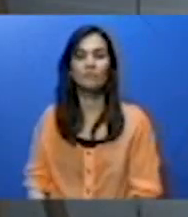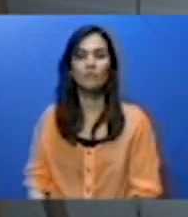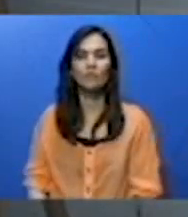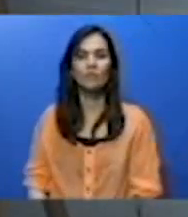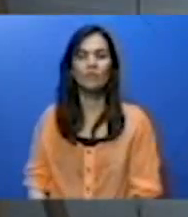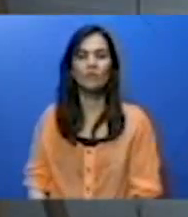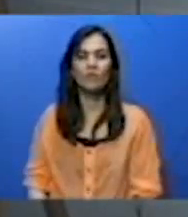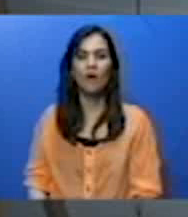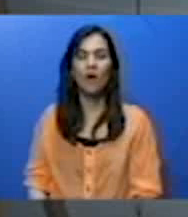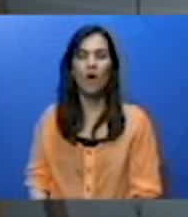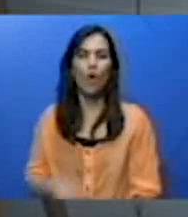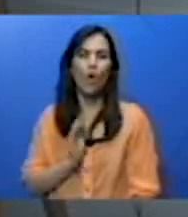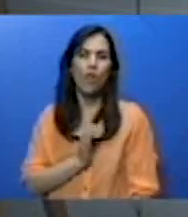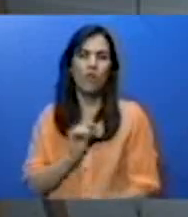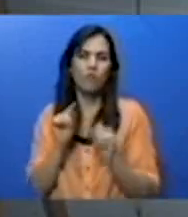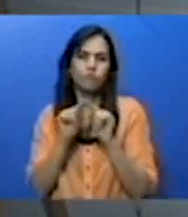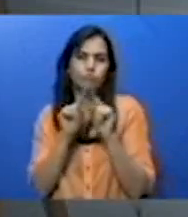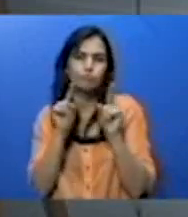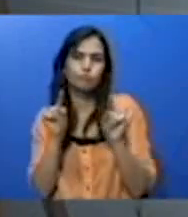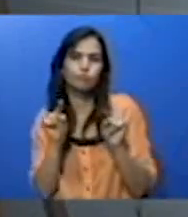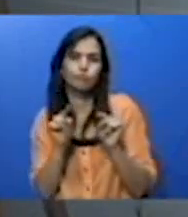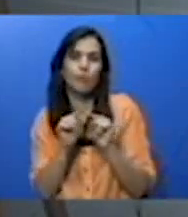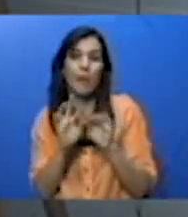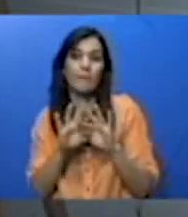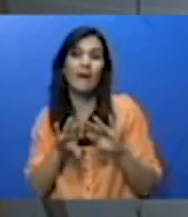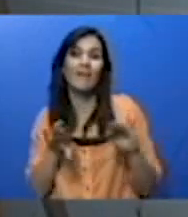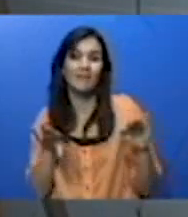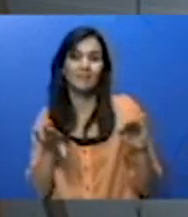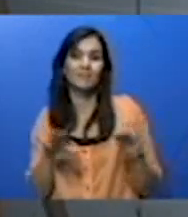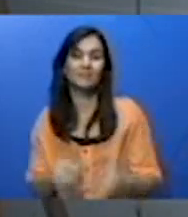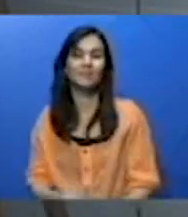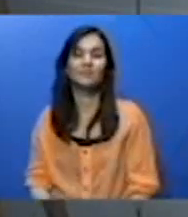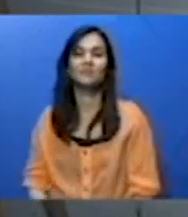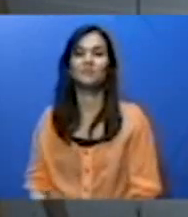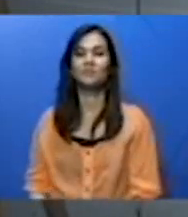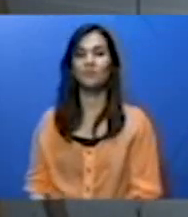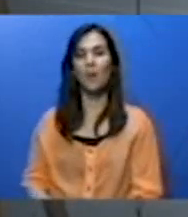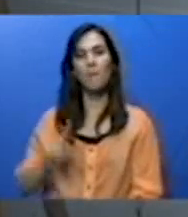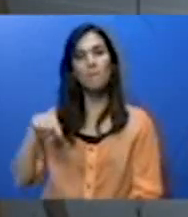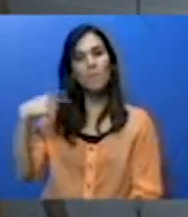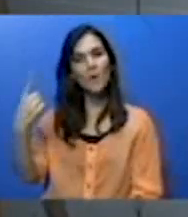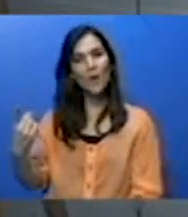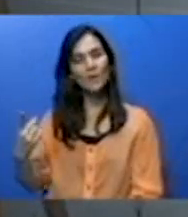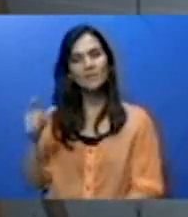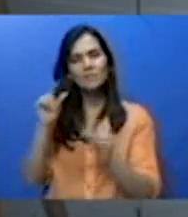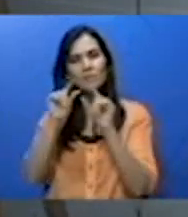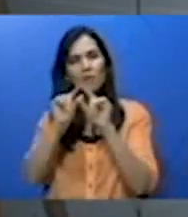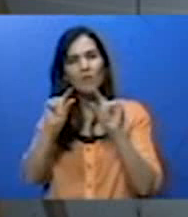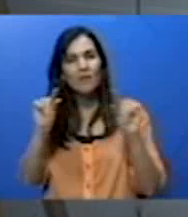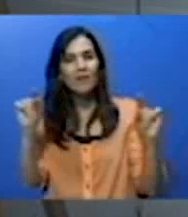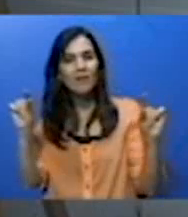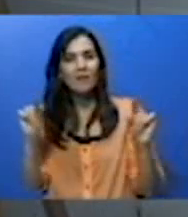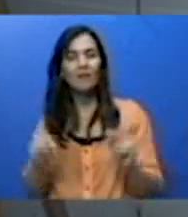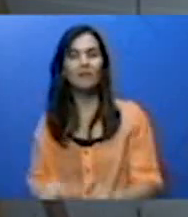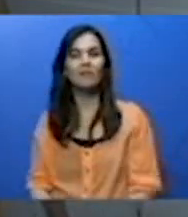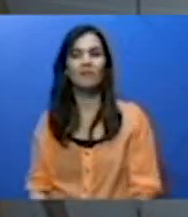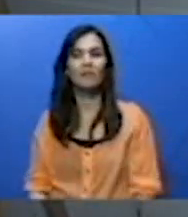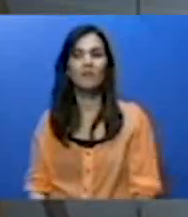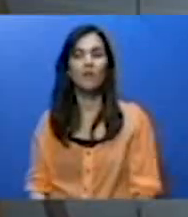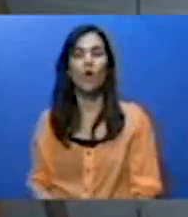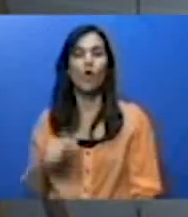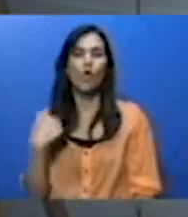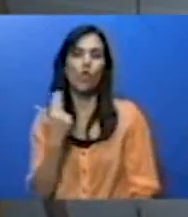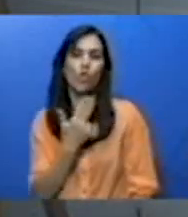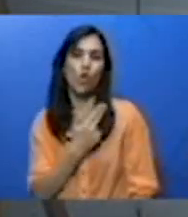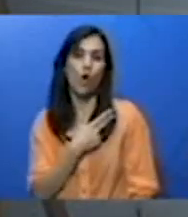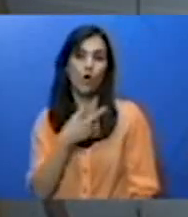crianças. Ah. Coloquei aqui nosso dever, ponto final. Vou pular uma linha. Próxima. Dizem que somos o